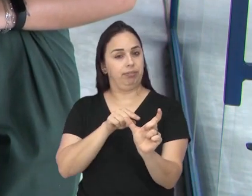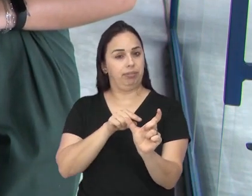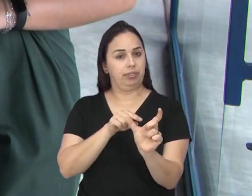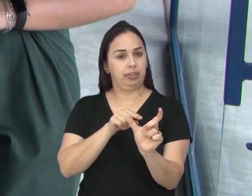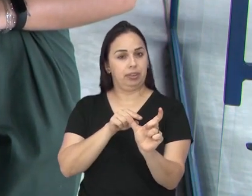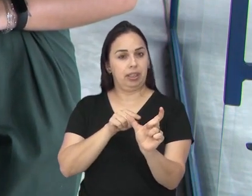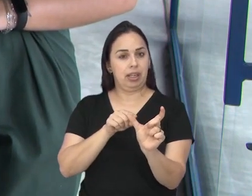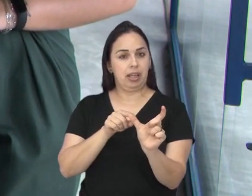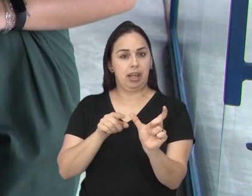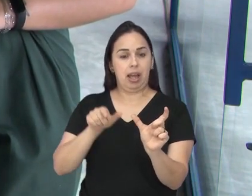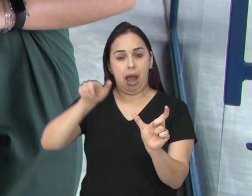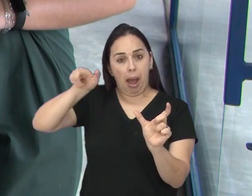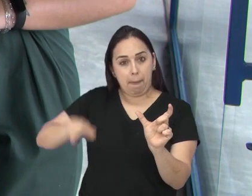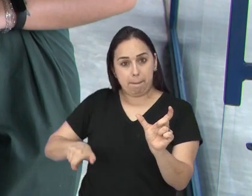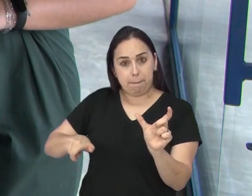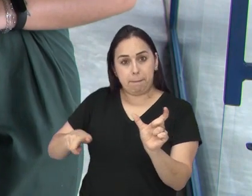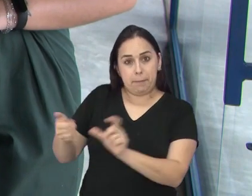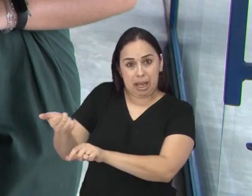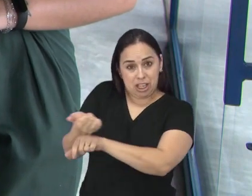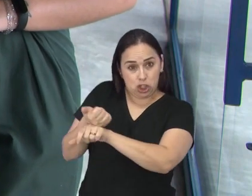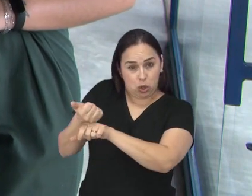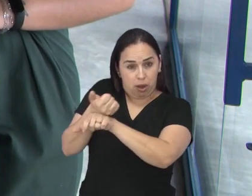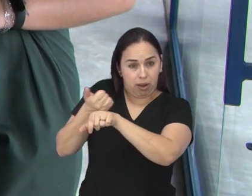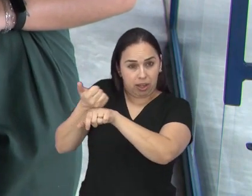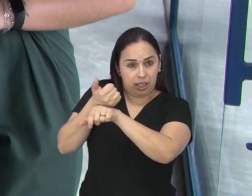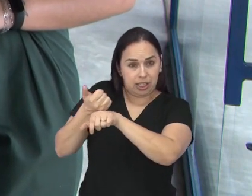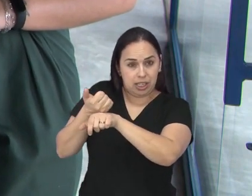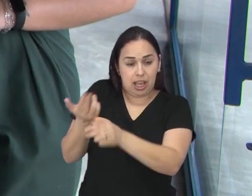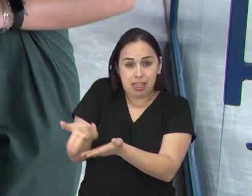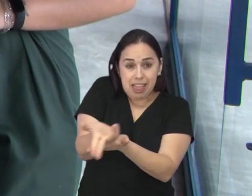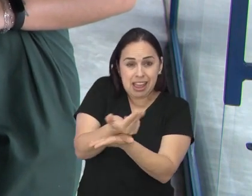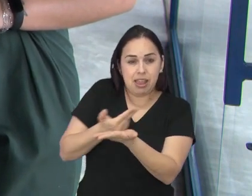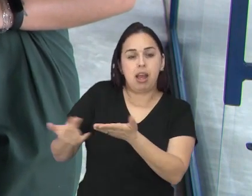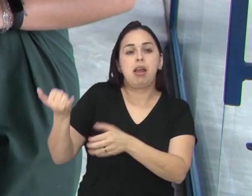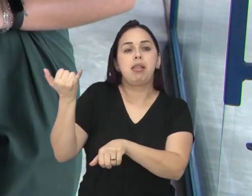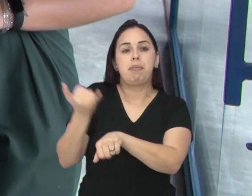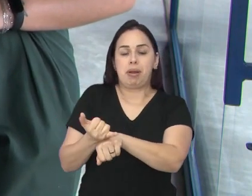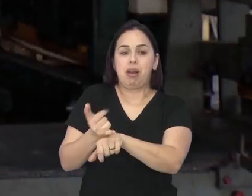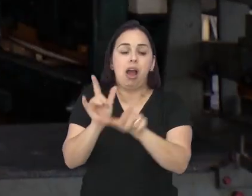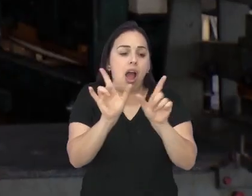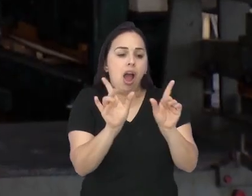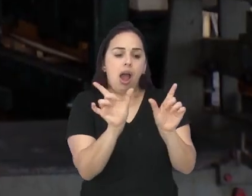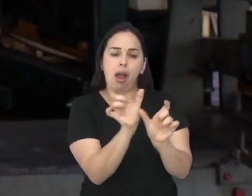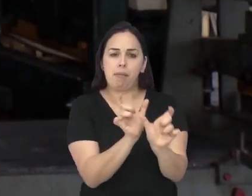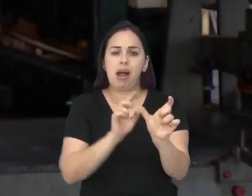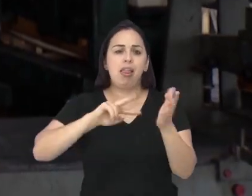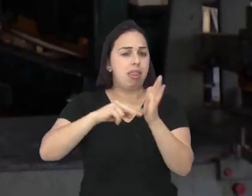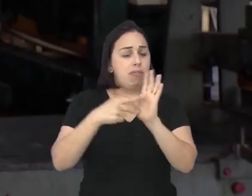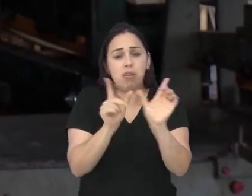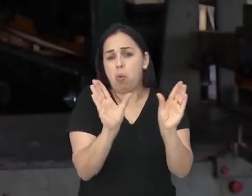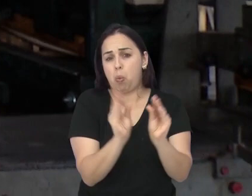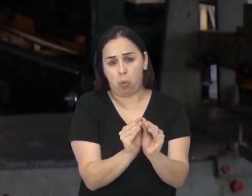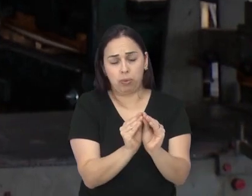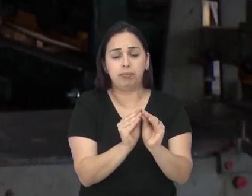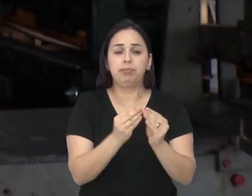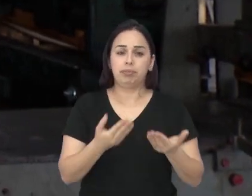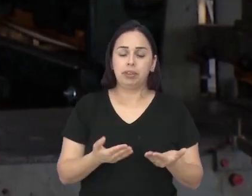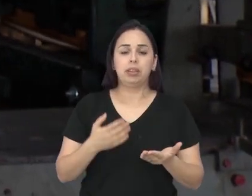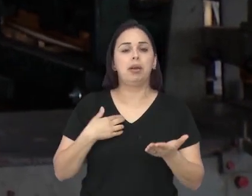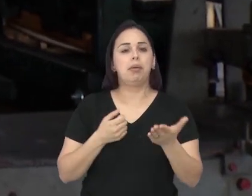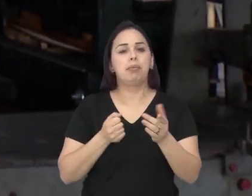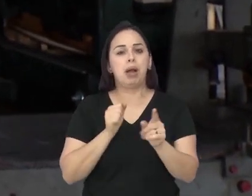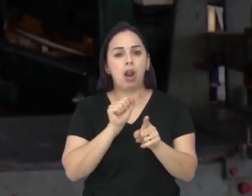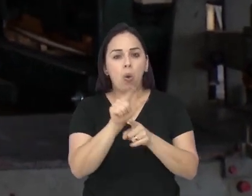o artista que faz gravura em metal, né? Resumindo, é isso. E em 98, alugamos